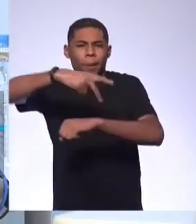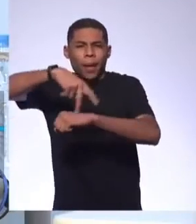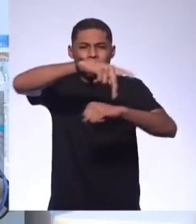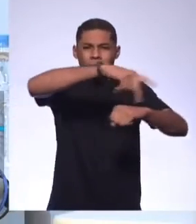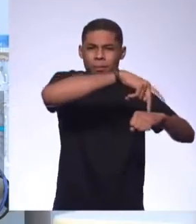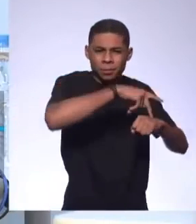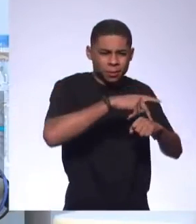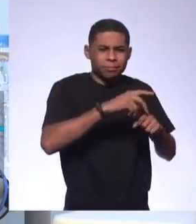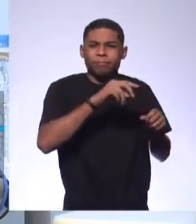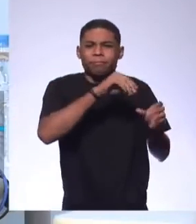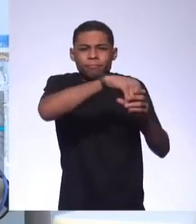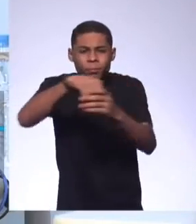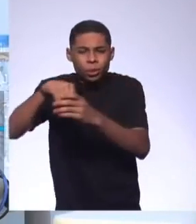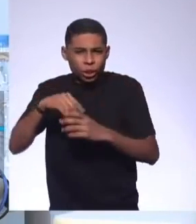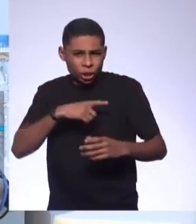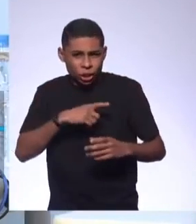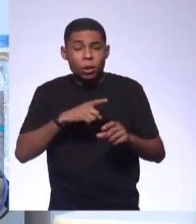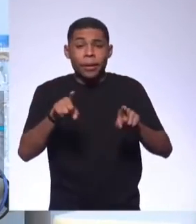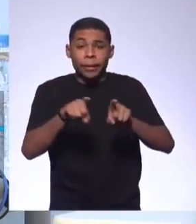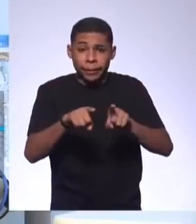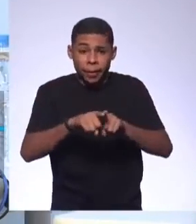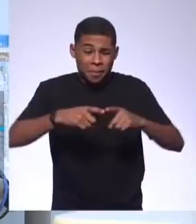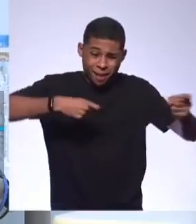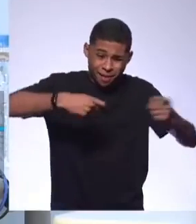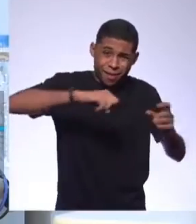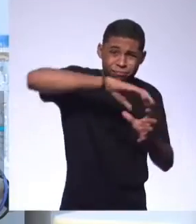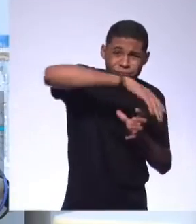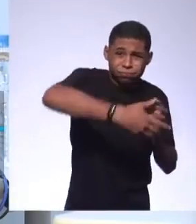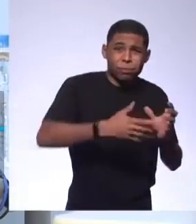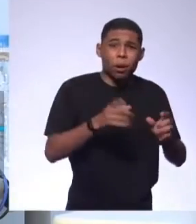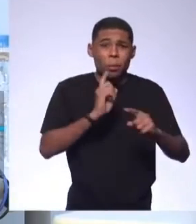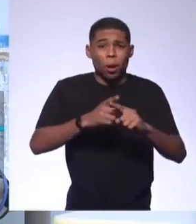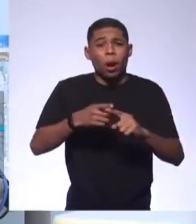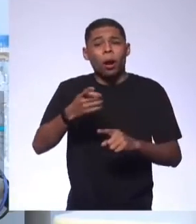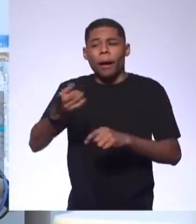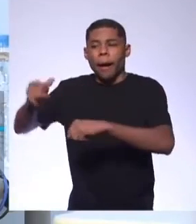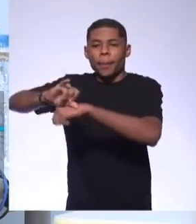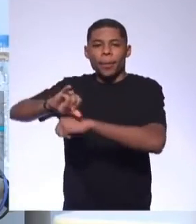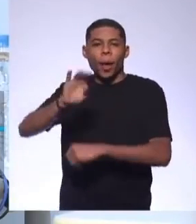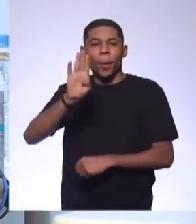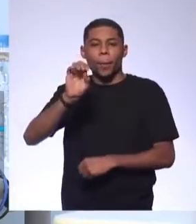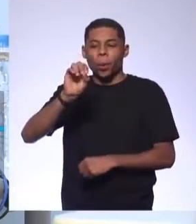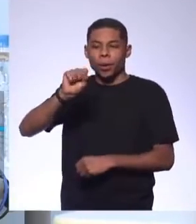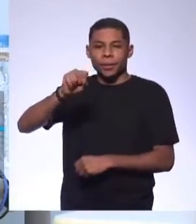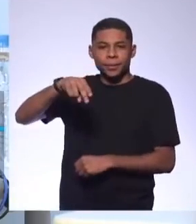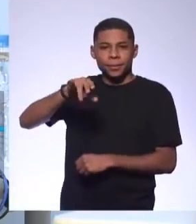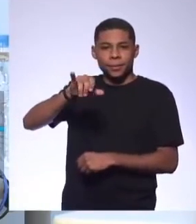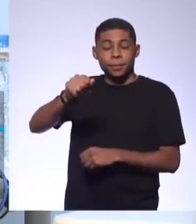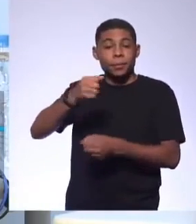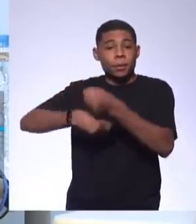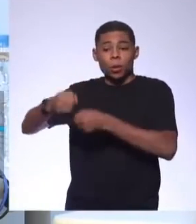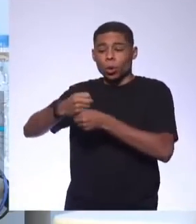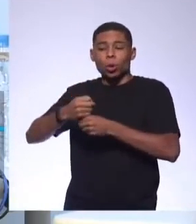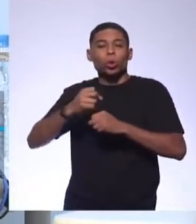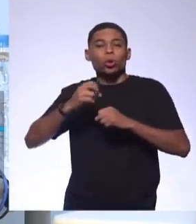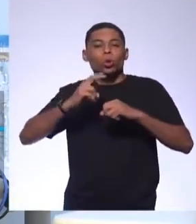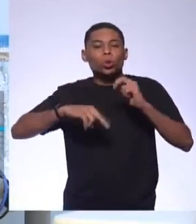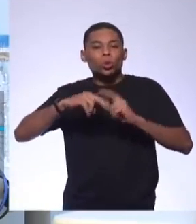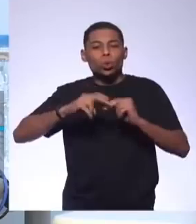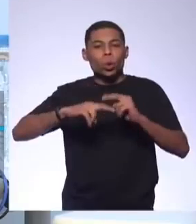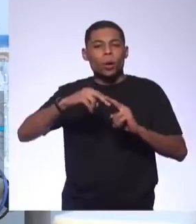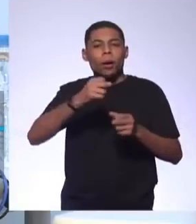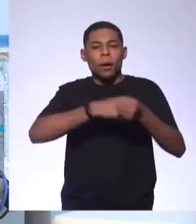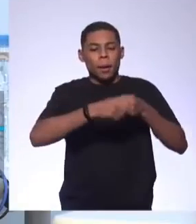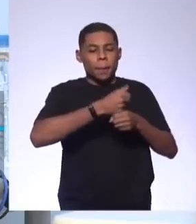principal estopim da guerra foi o atentado de Sarajevo, capital da Bósnia, em junho de 1914. E o